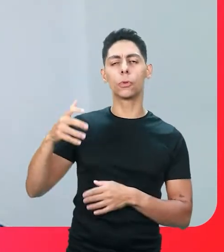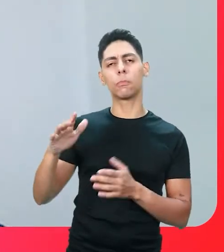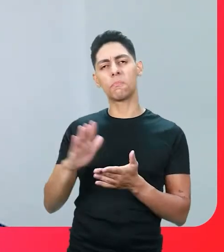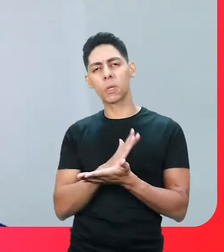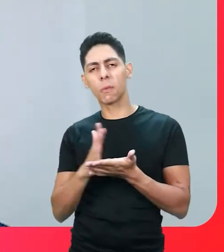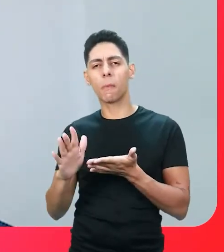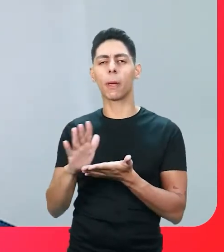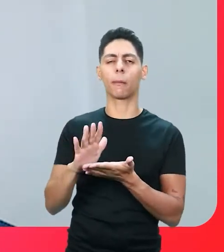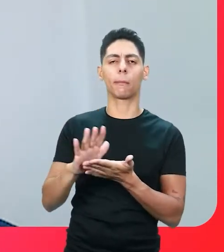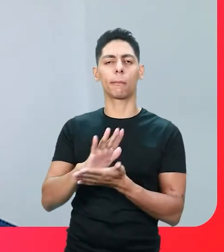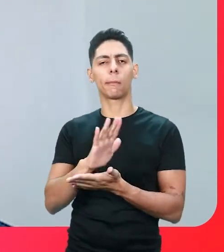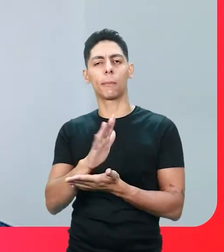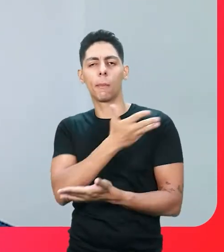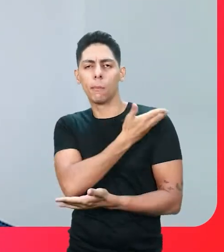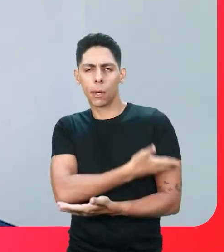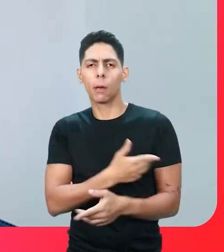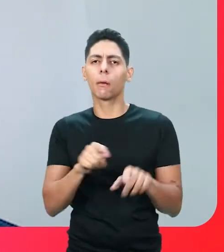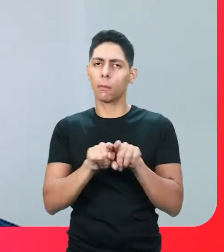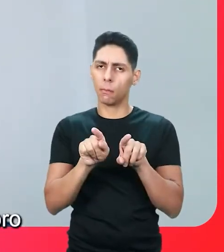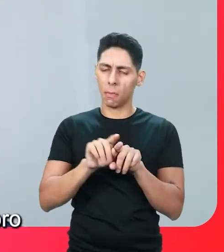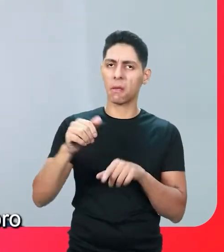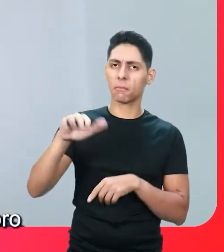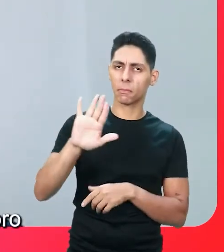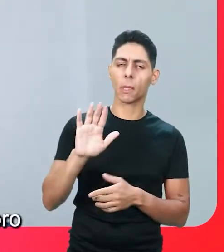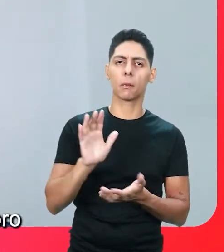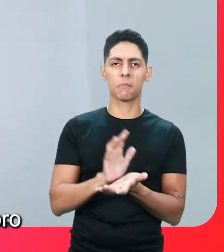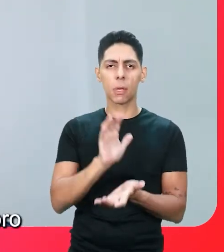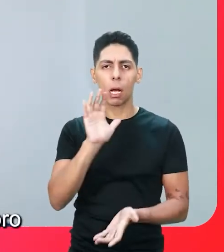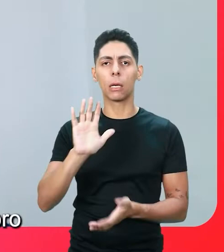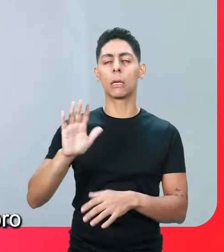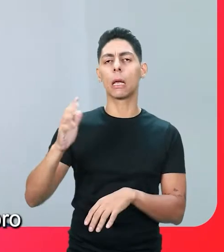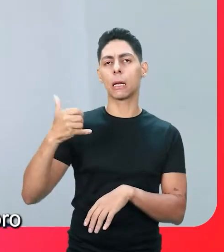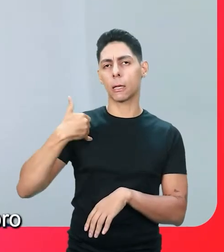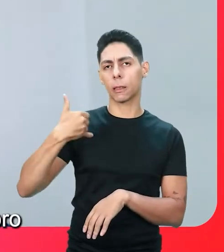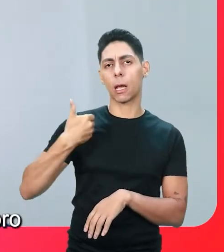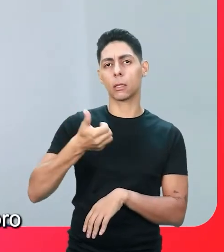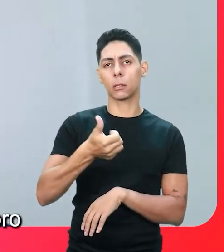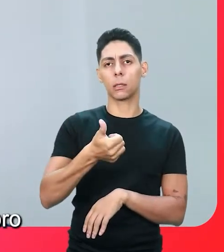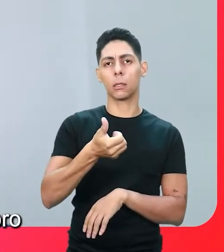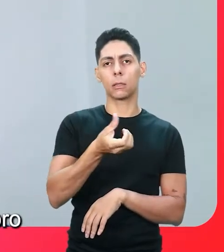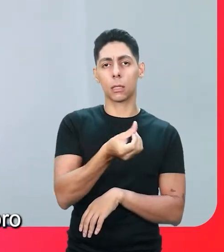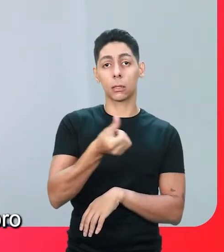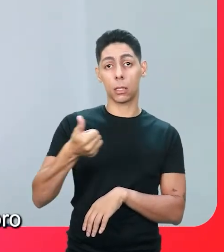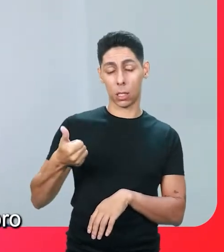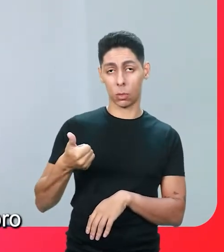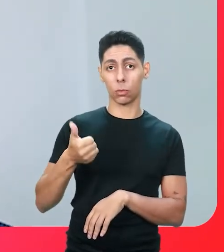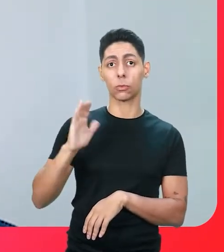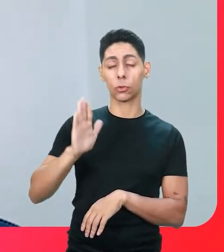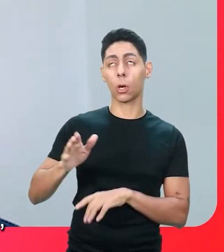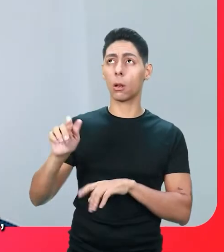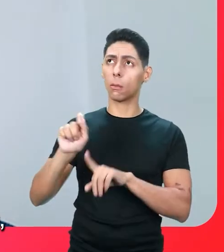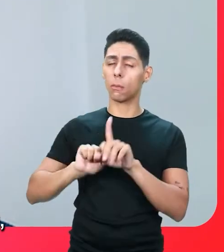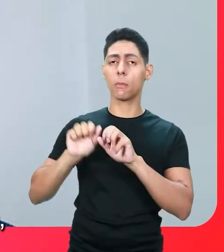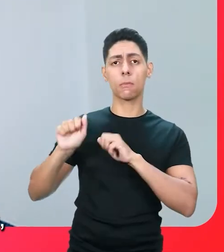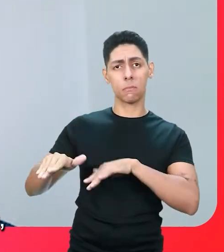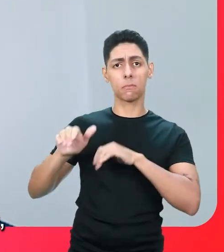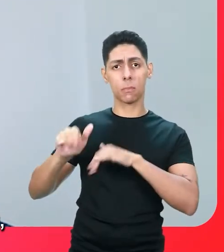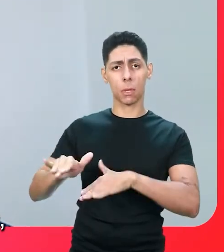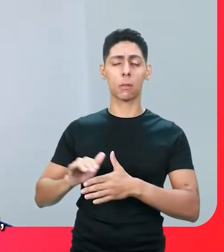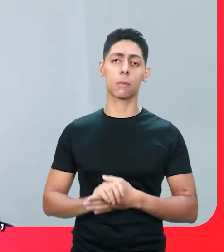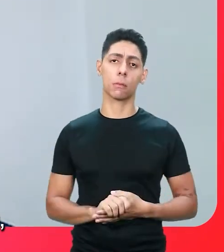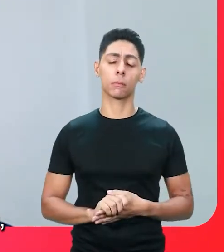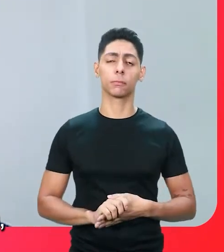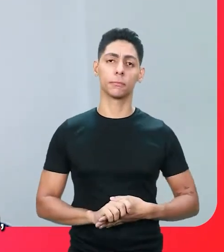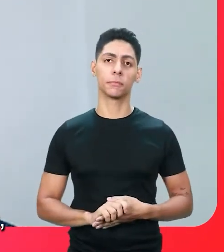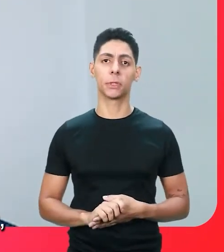já está começando a predominar mais. Eu completo 61 anos de idade em setembro. A parte grisalha